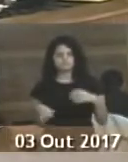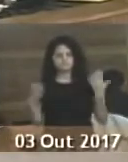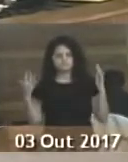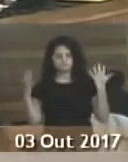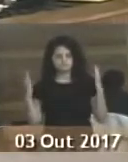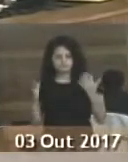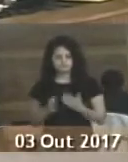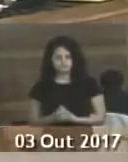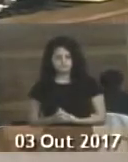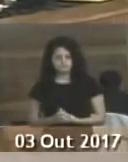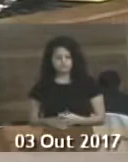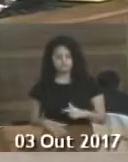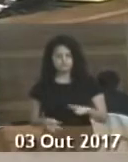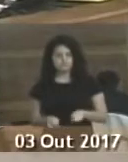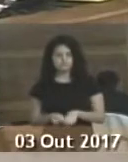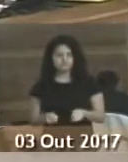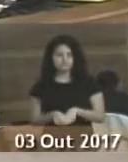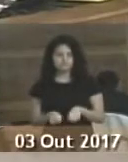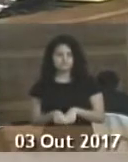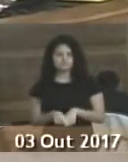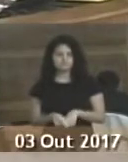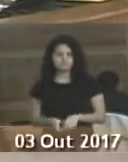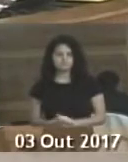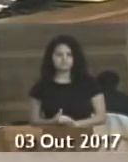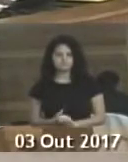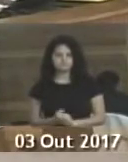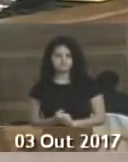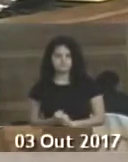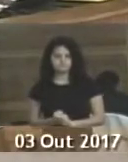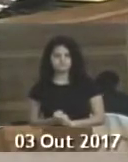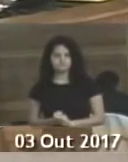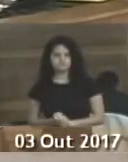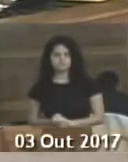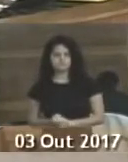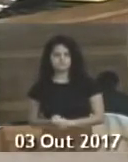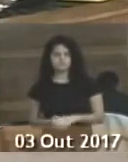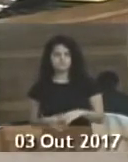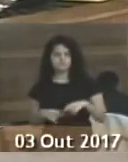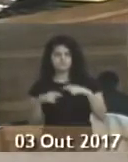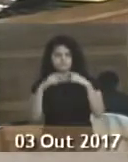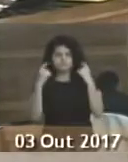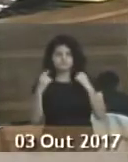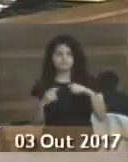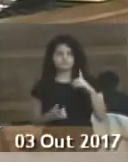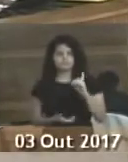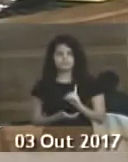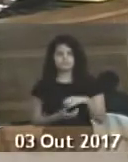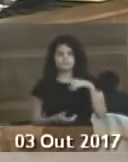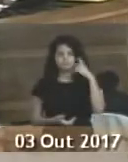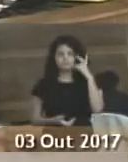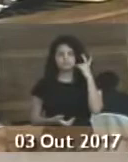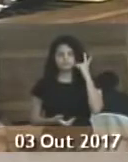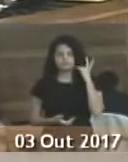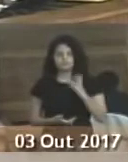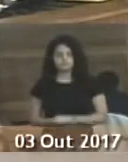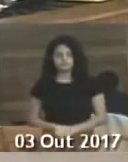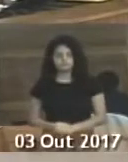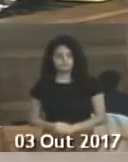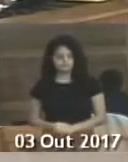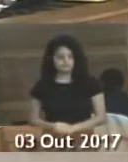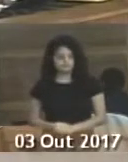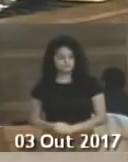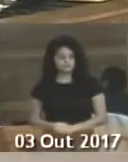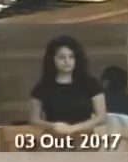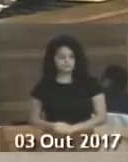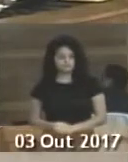E também deixar um feliz dia do vereador para todo mundo aqui, né? Comemorando, acho que seria domingo, se eu não